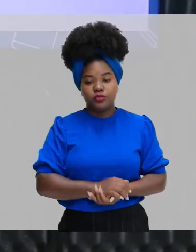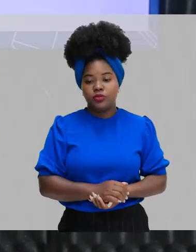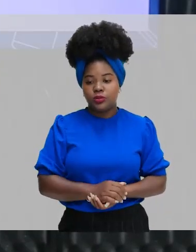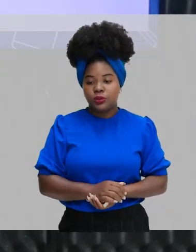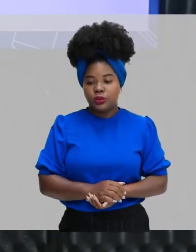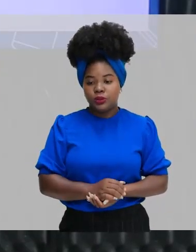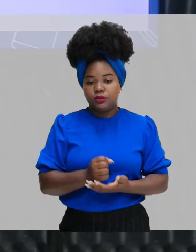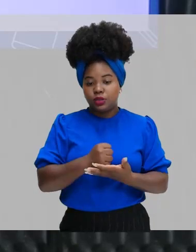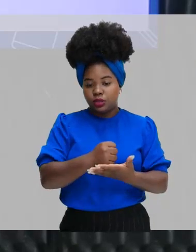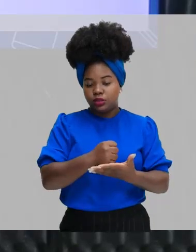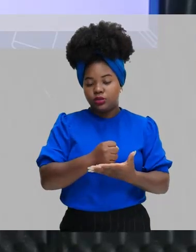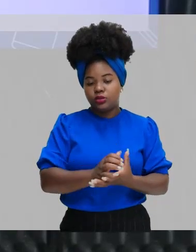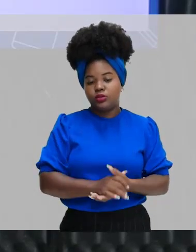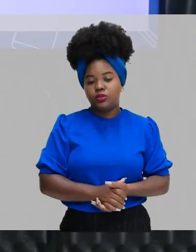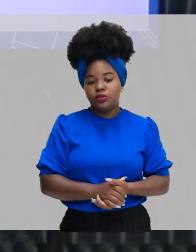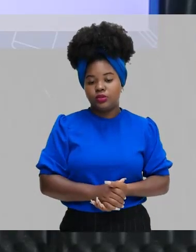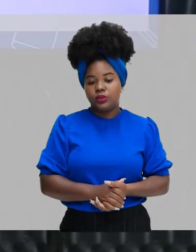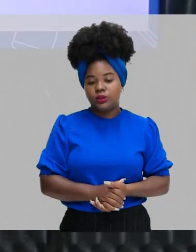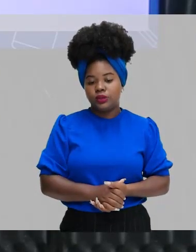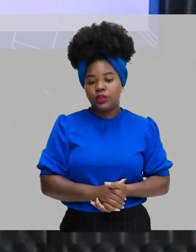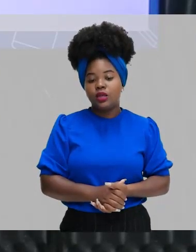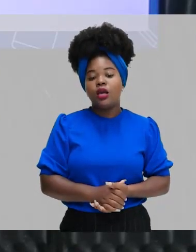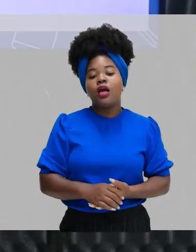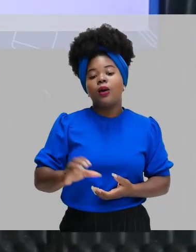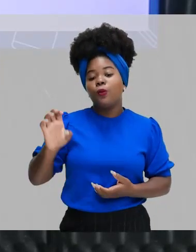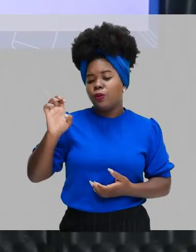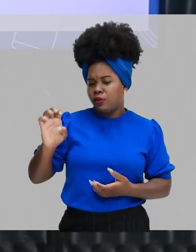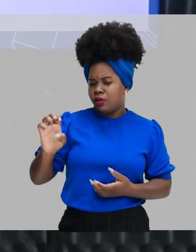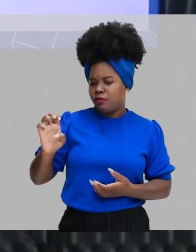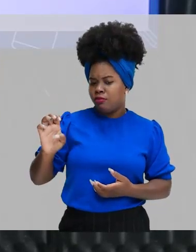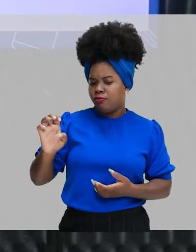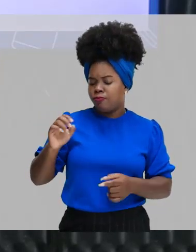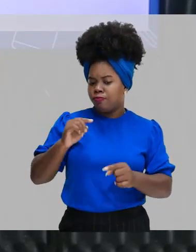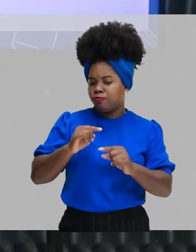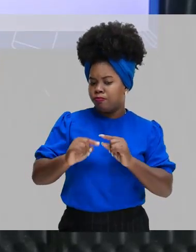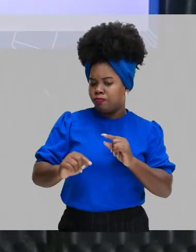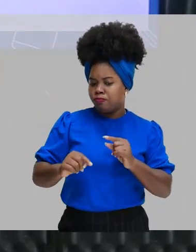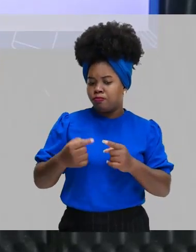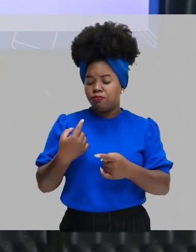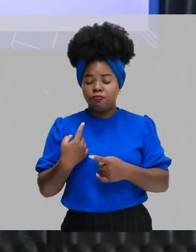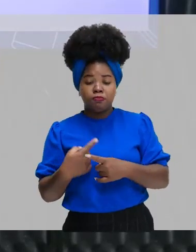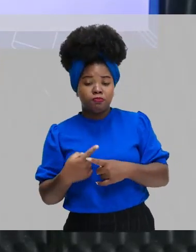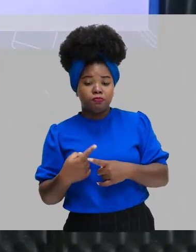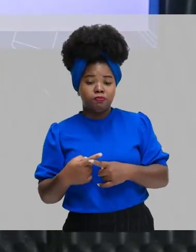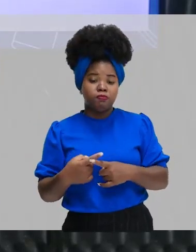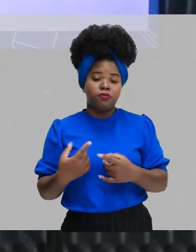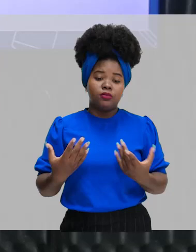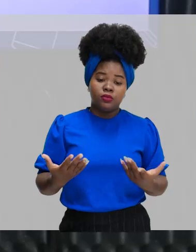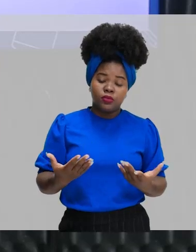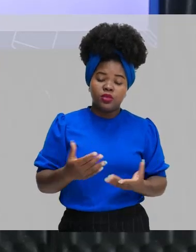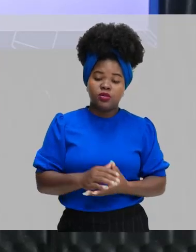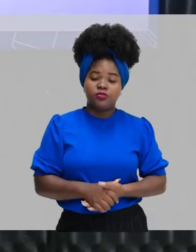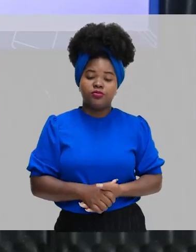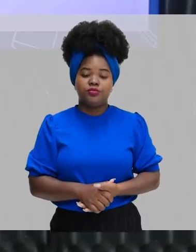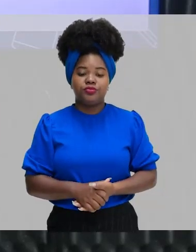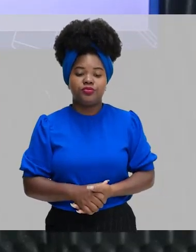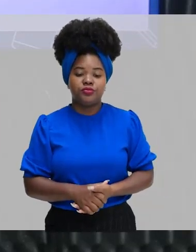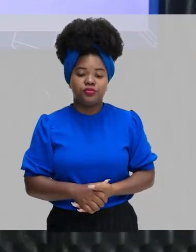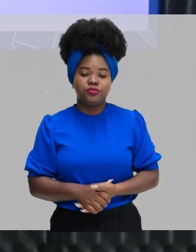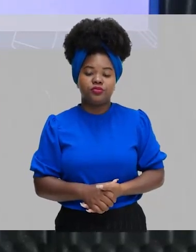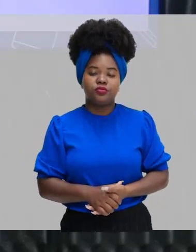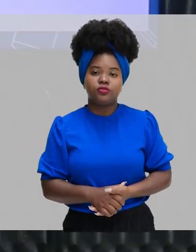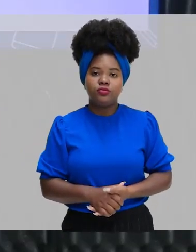certo a radiação o ultravioleta ela também não tem esse poder